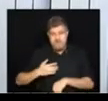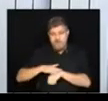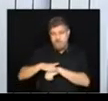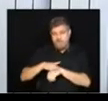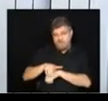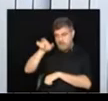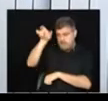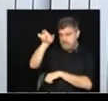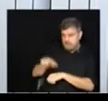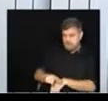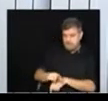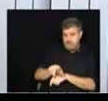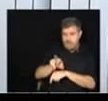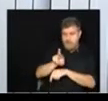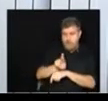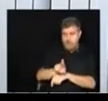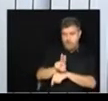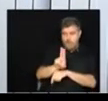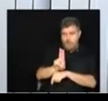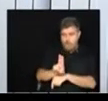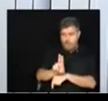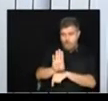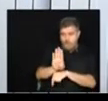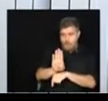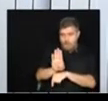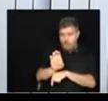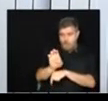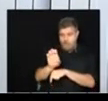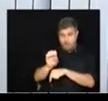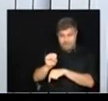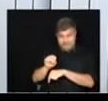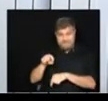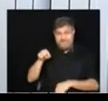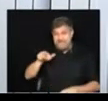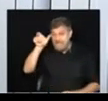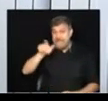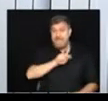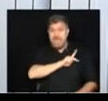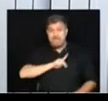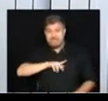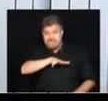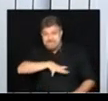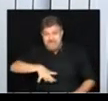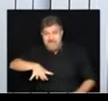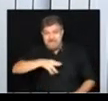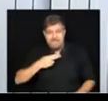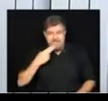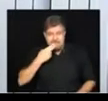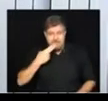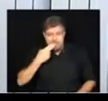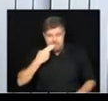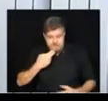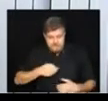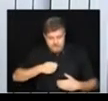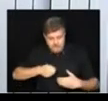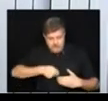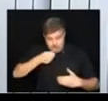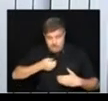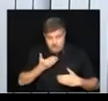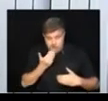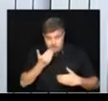Rubens Pfefferbaum, ele que é presidente do Departamento de Nutrição da Sociedade de Pediatria de São